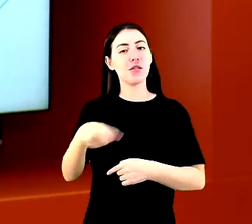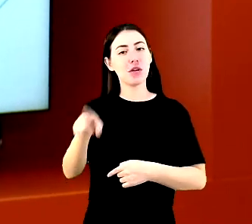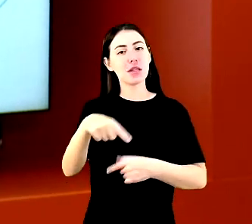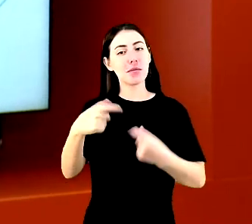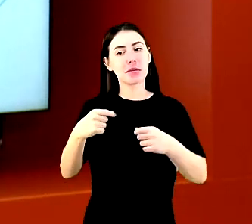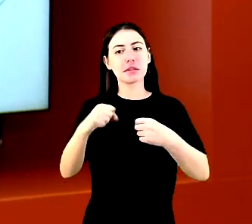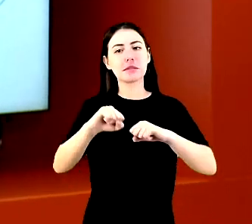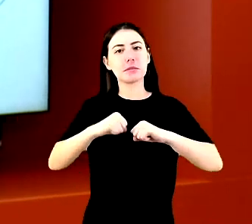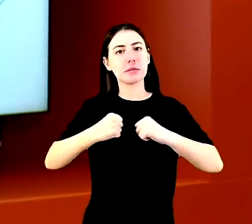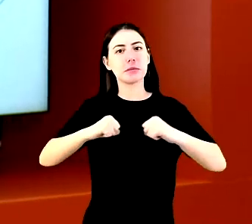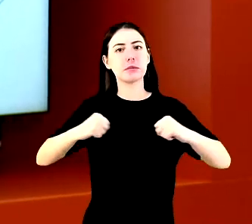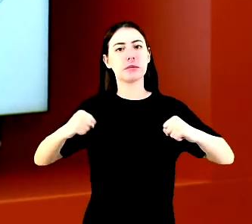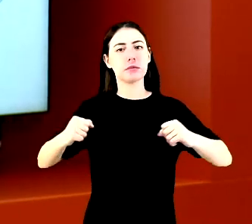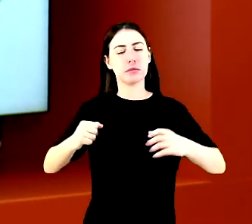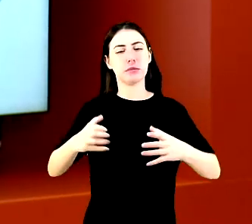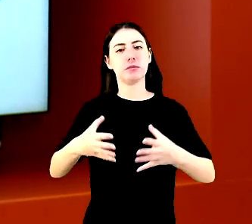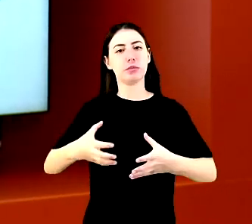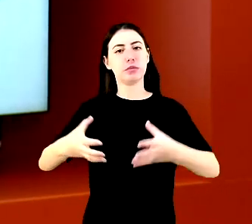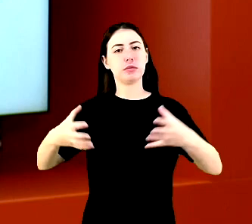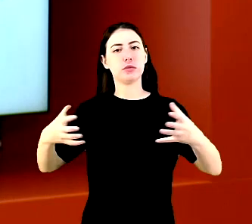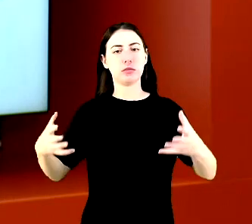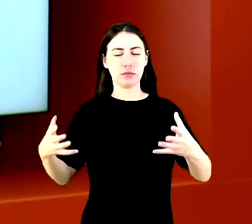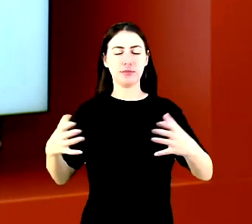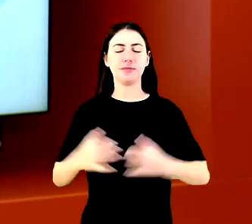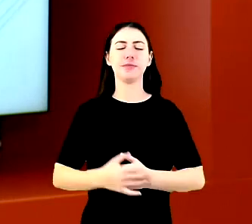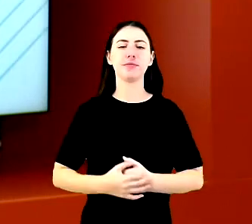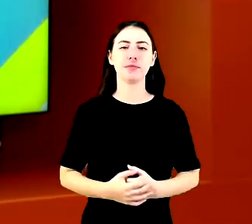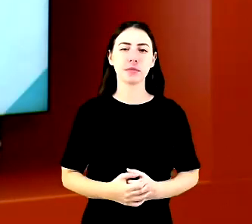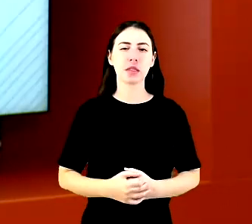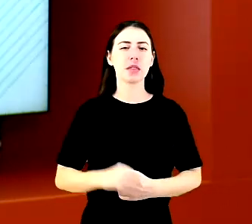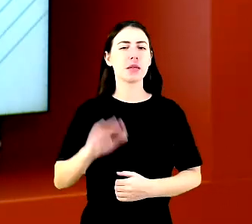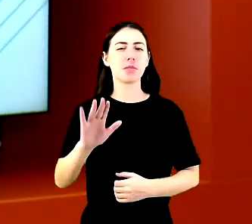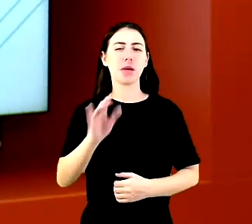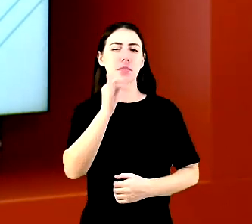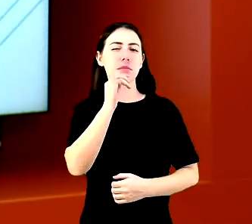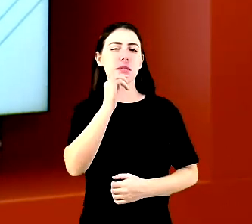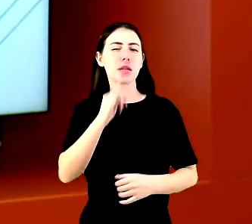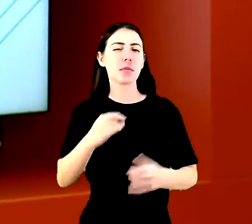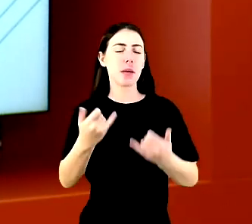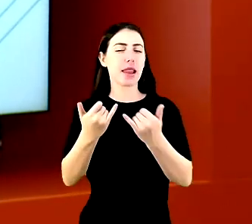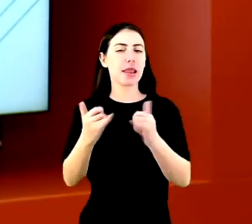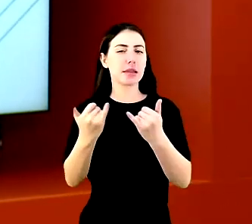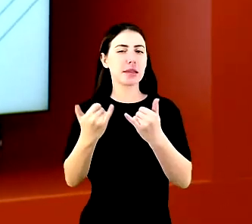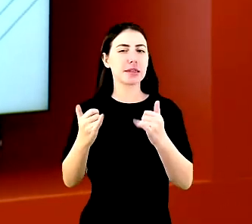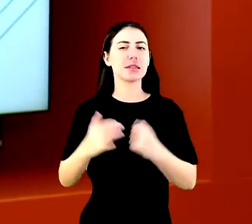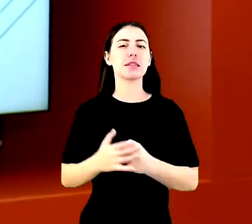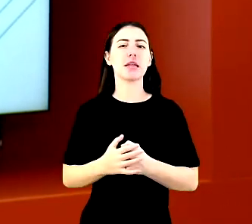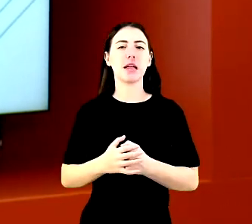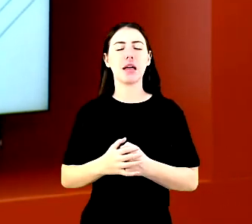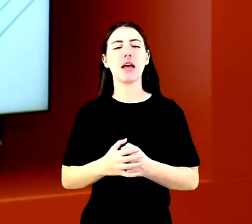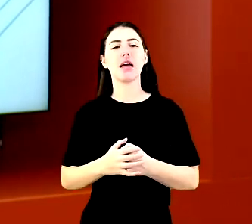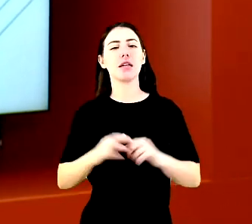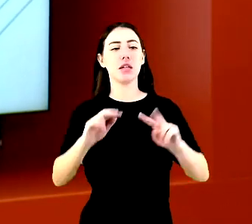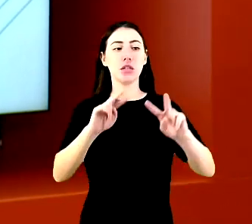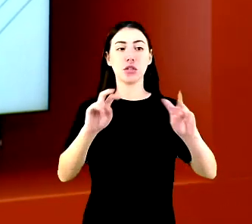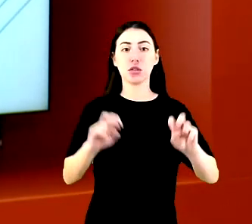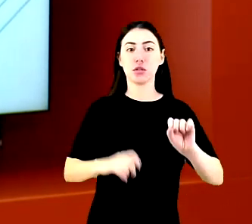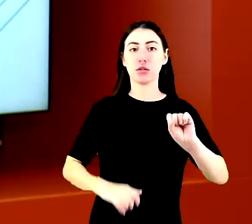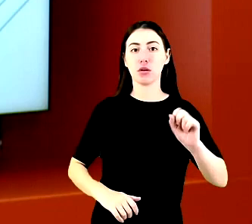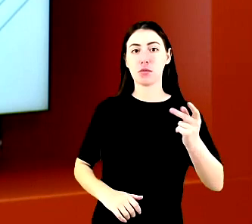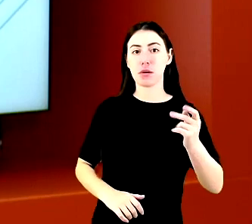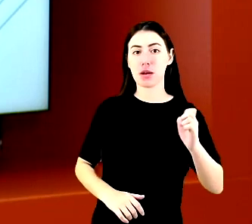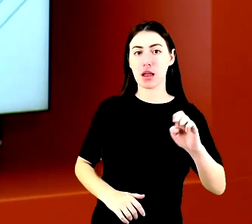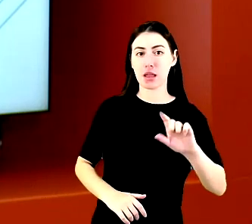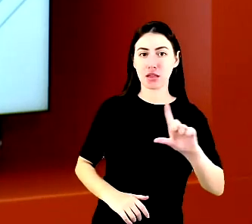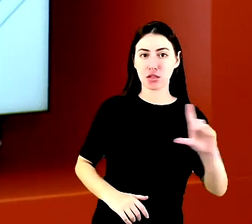o negócio, esse negócio, né, quando a gente fala em eletricidade, Shell Recharge, tem todo esse tema, na verdade, isso é